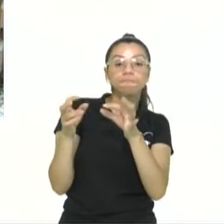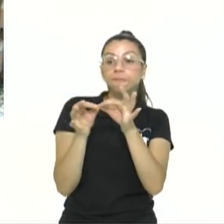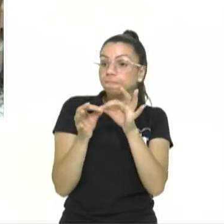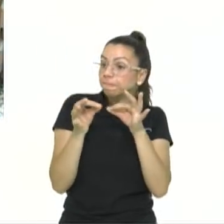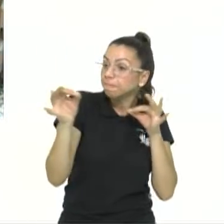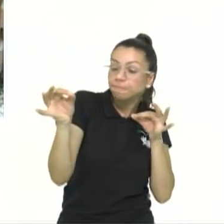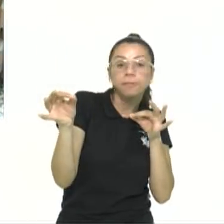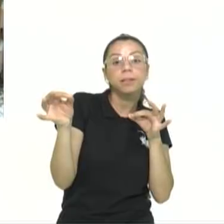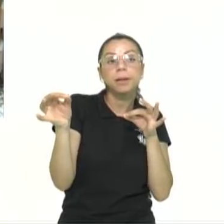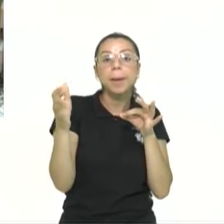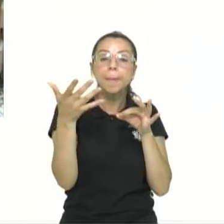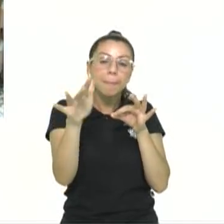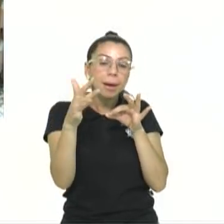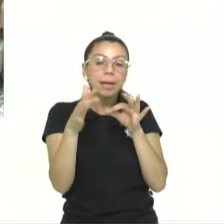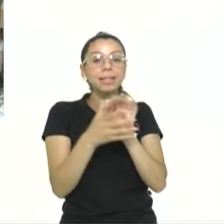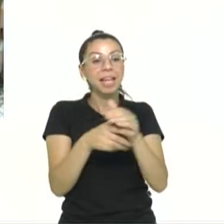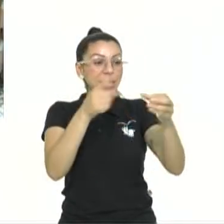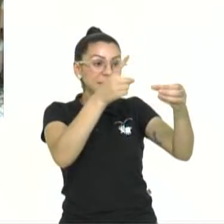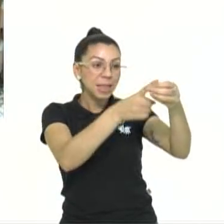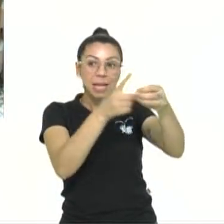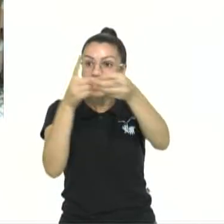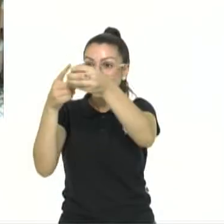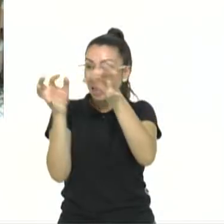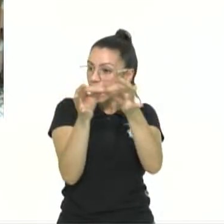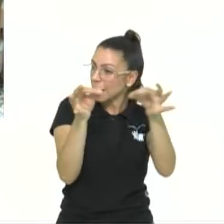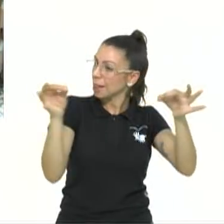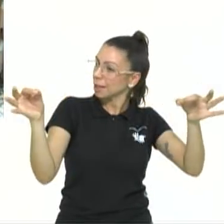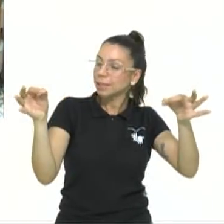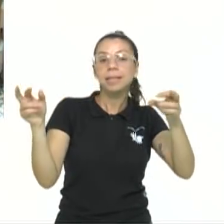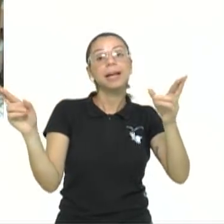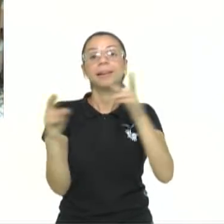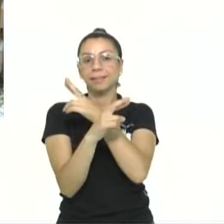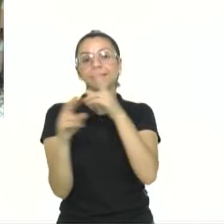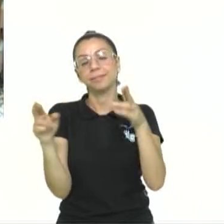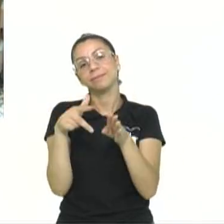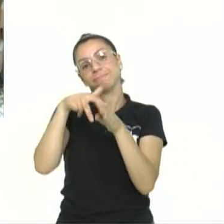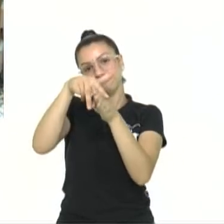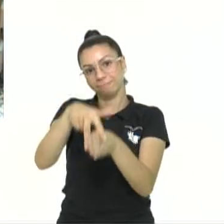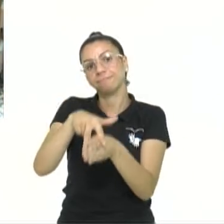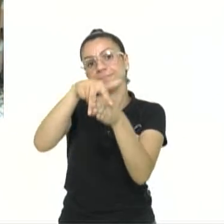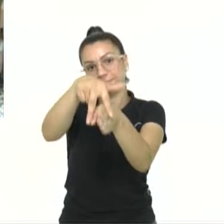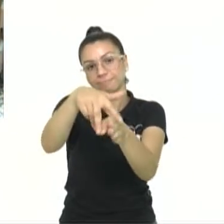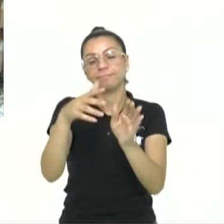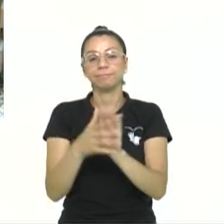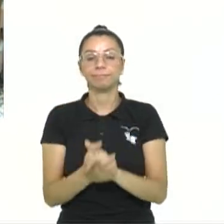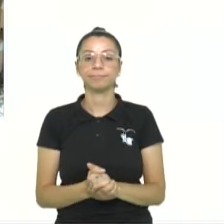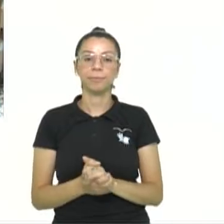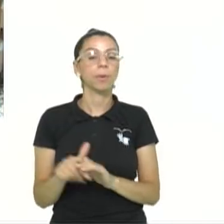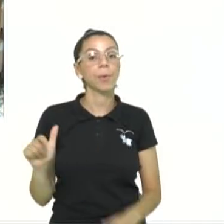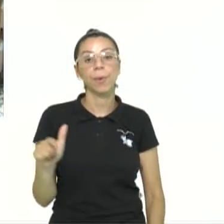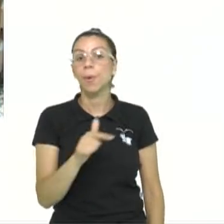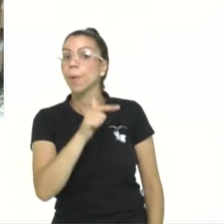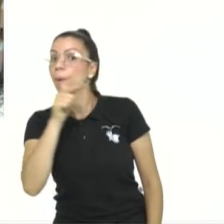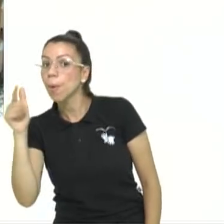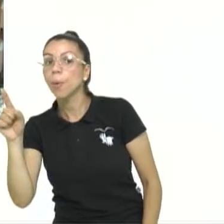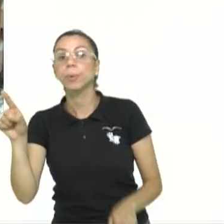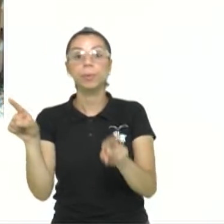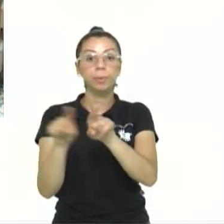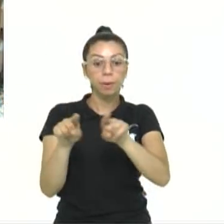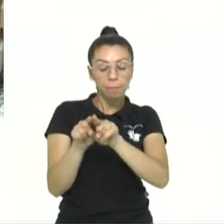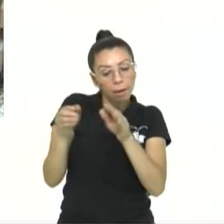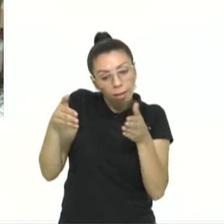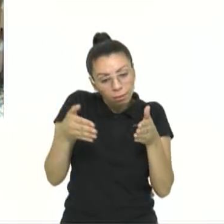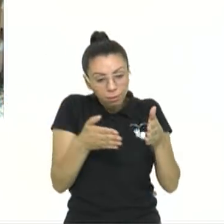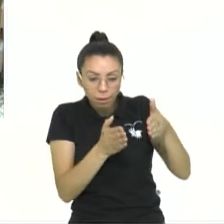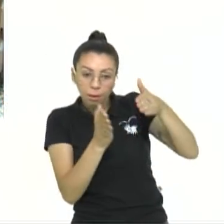distâncias aproximadas ali entre as cidades que têm essa referência, essa relação com o tropeirismo. Temos outros caminhos também